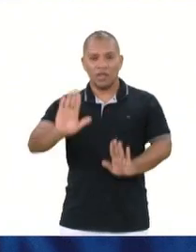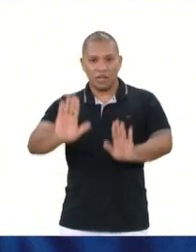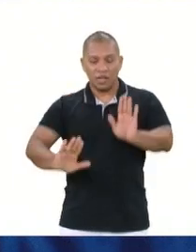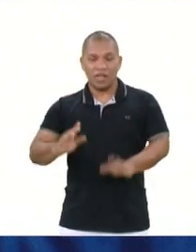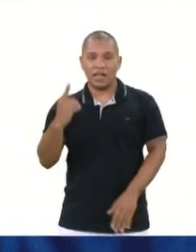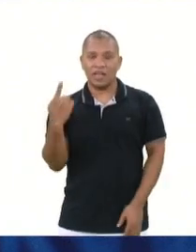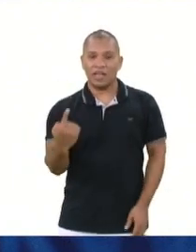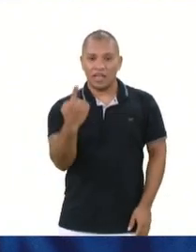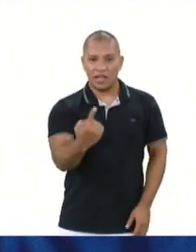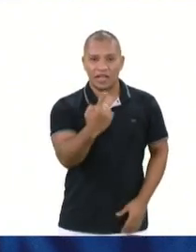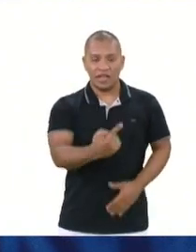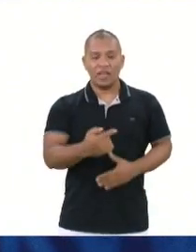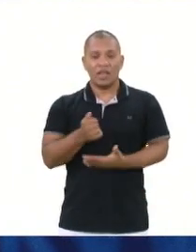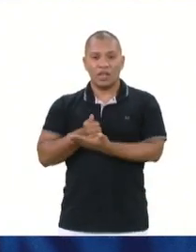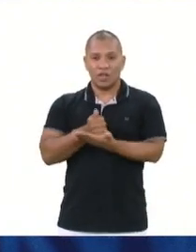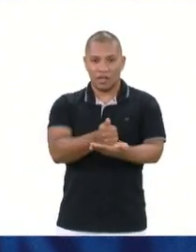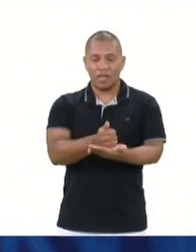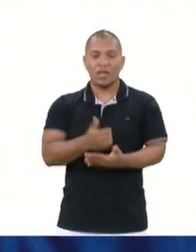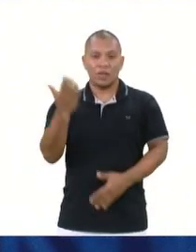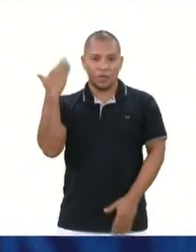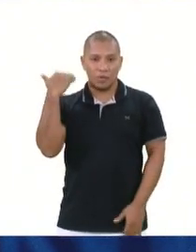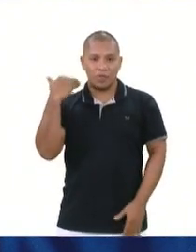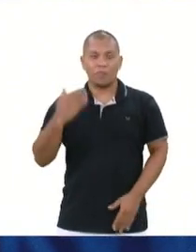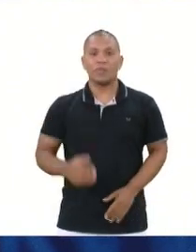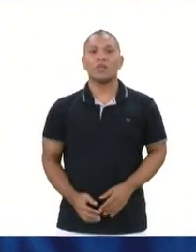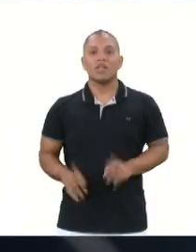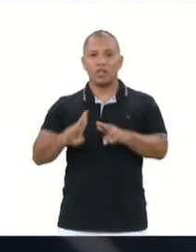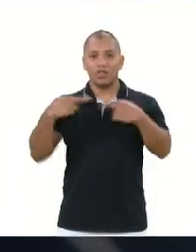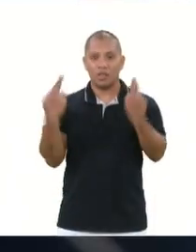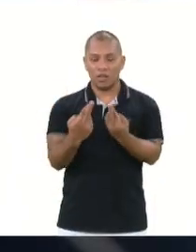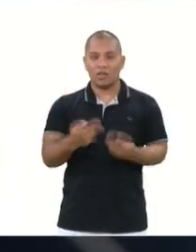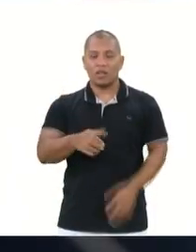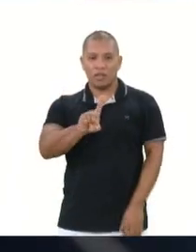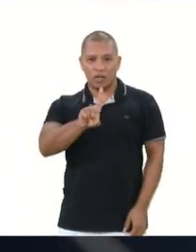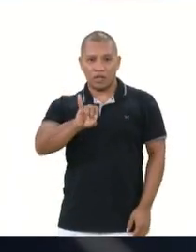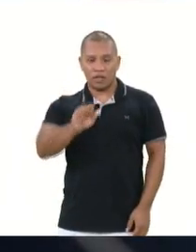dia 16 de novembro. Acompanhe só essas regras.